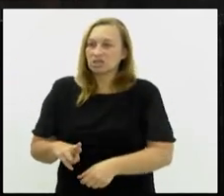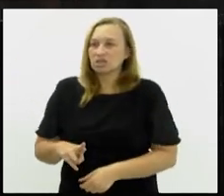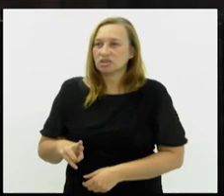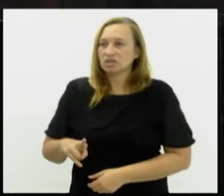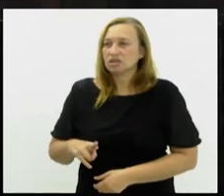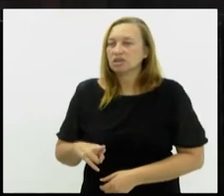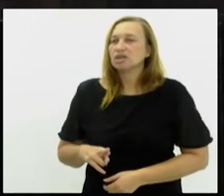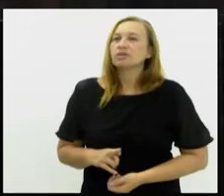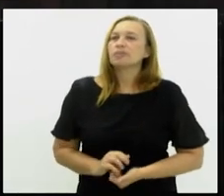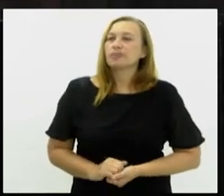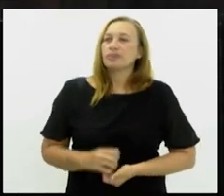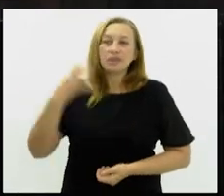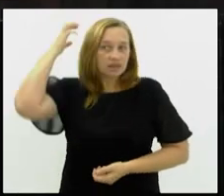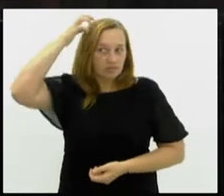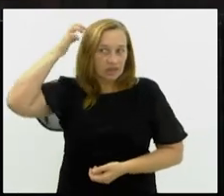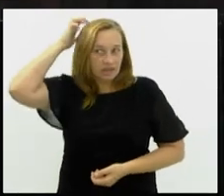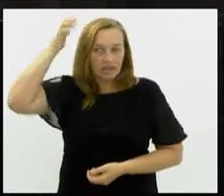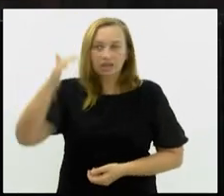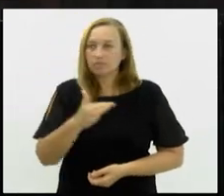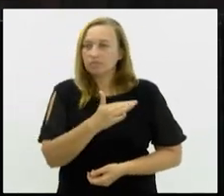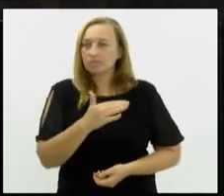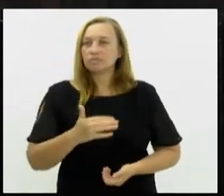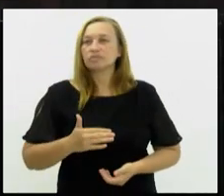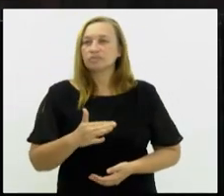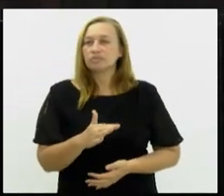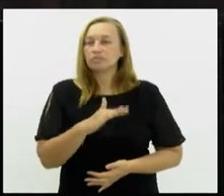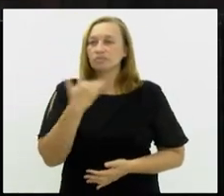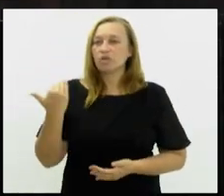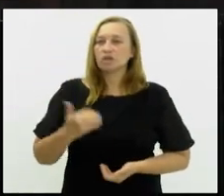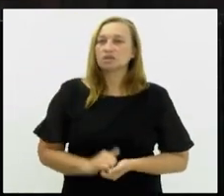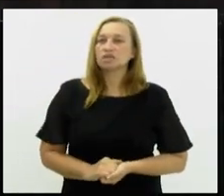corpo vilipendiado e que muitas vezes